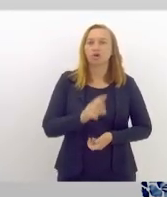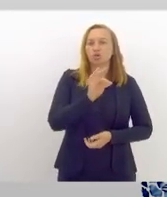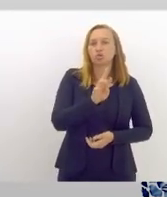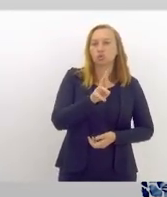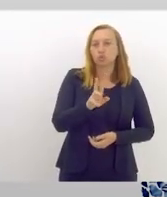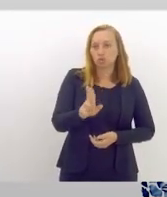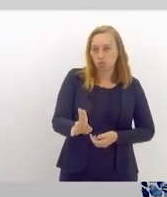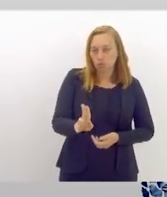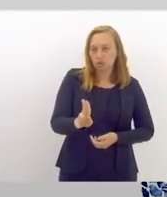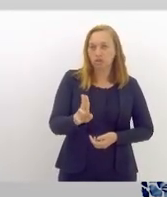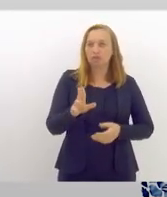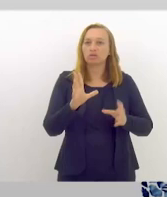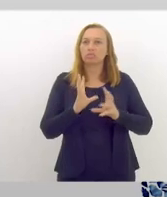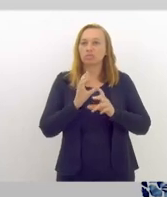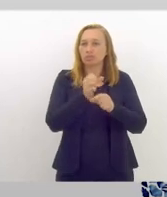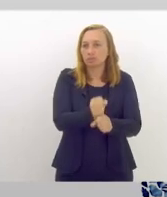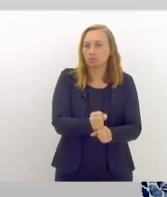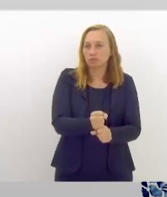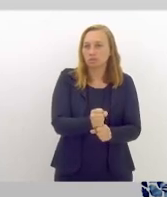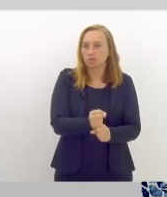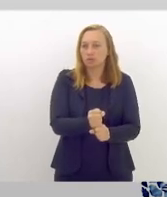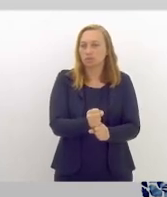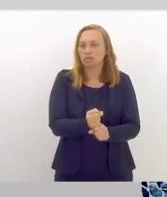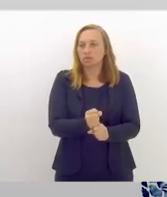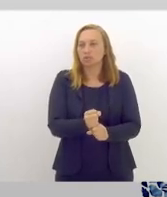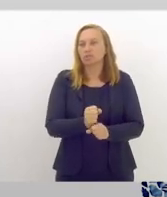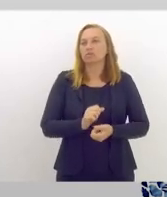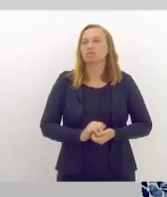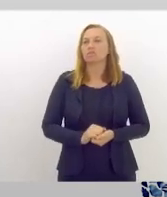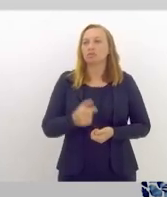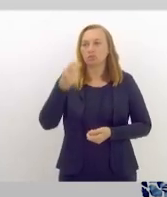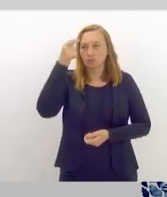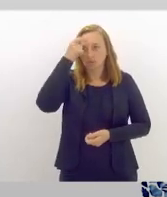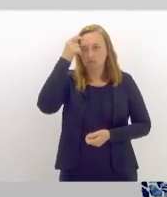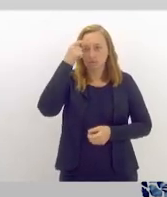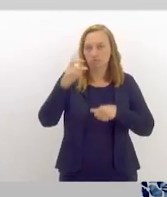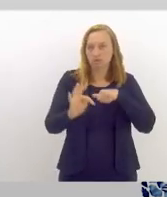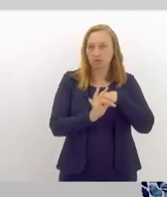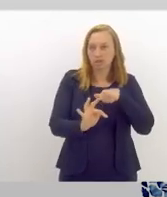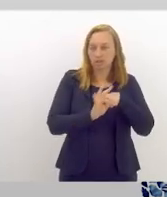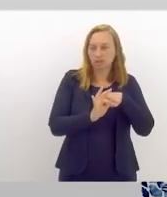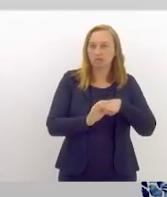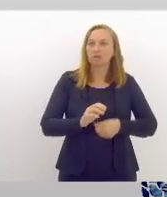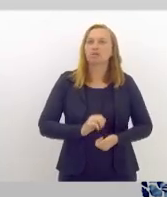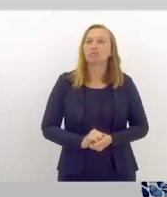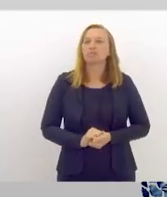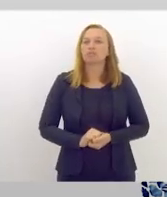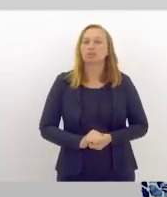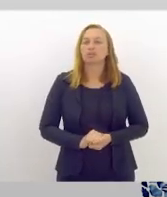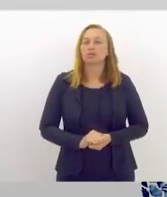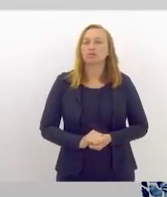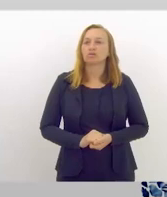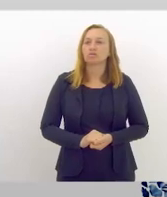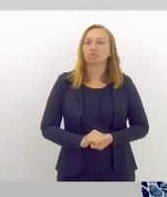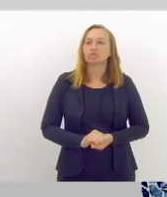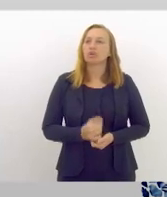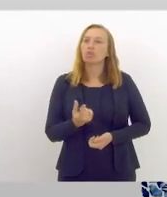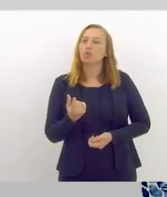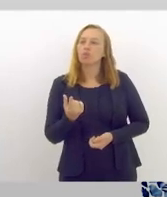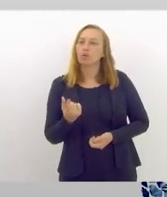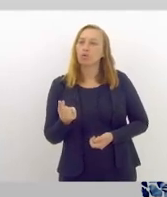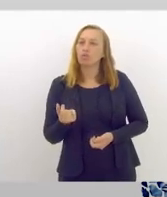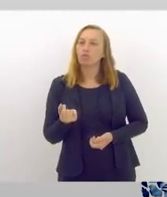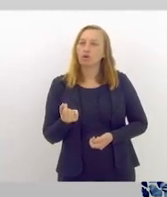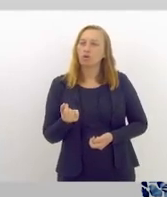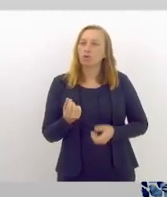tabelas de passagens são calculadas as seguintes matrizes de coeficientes técnicos que são coeficientes tem um valor do insumo por unidade de valor